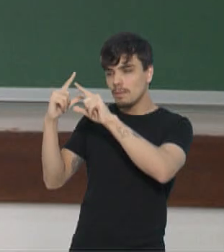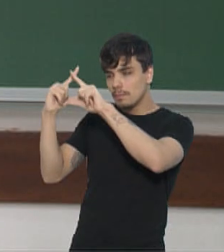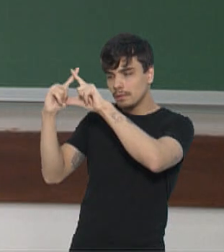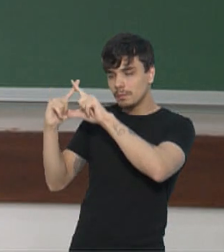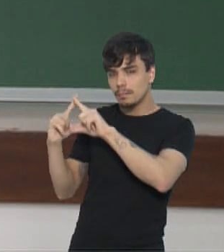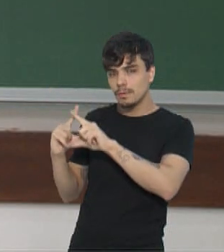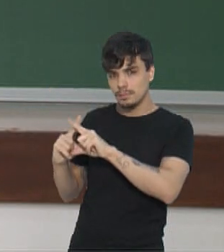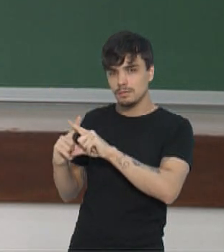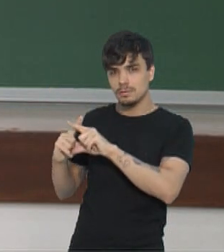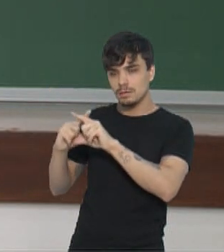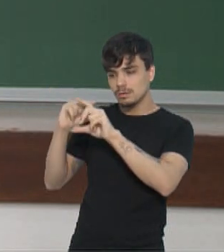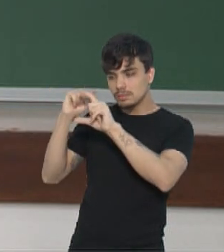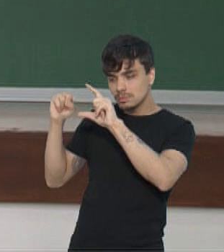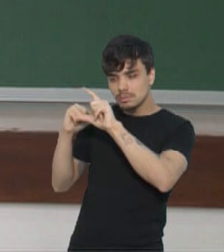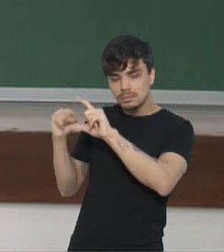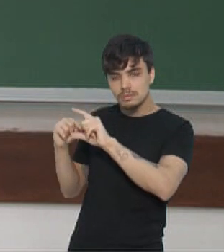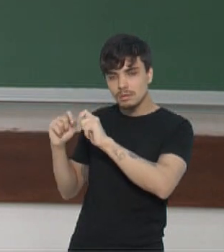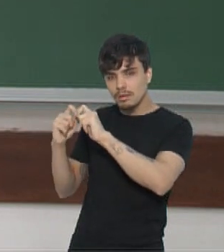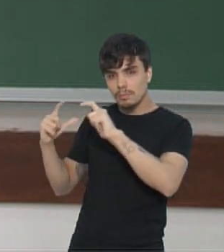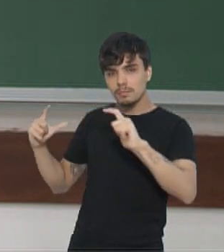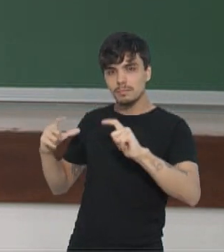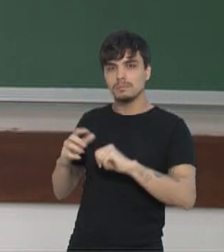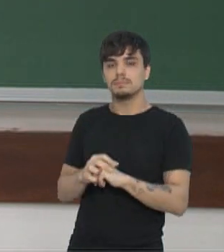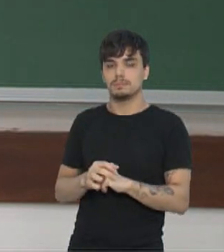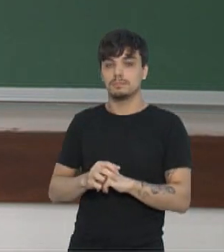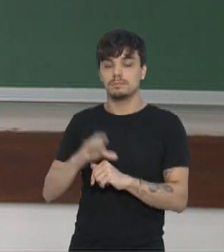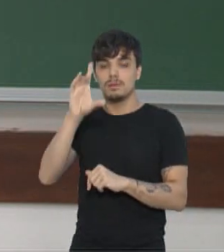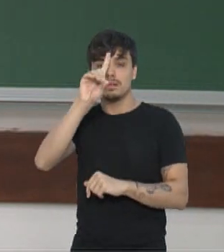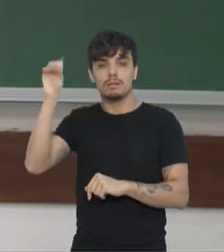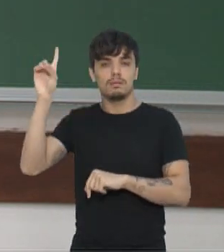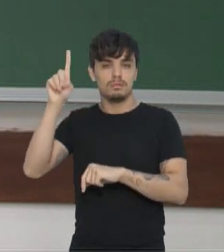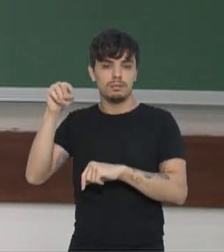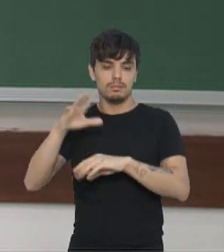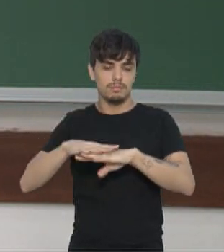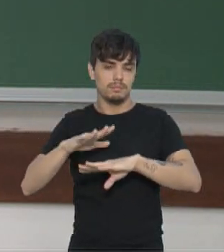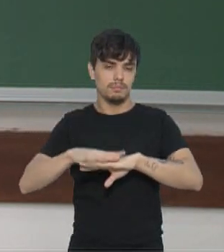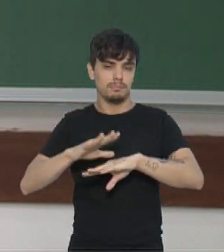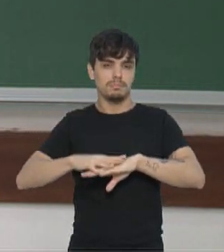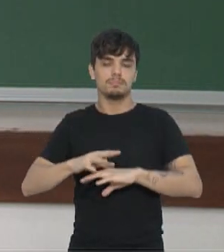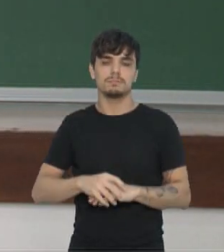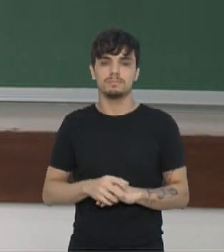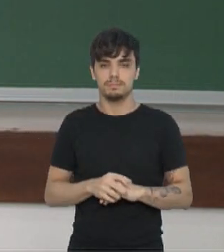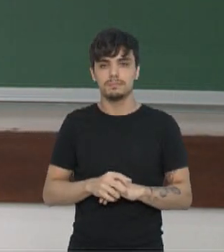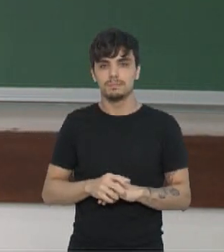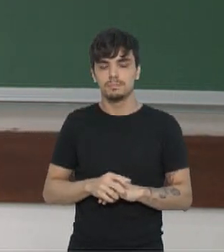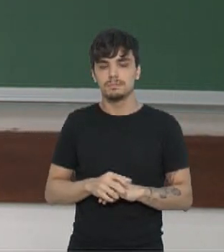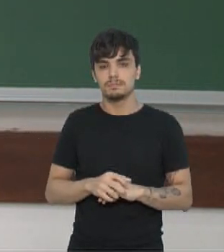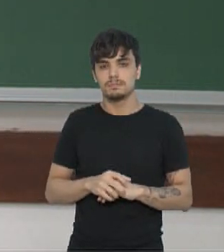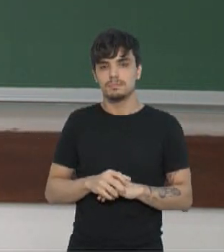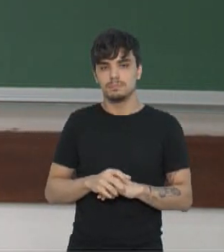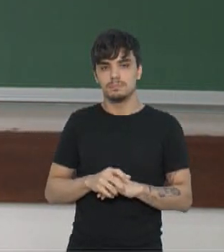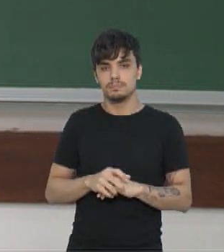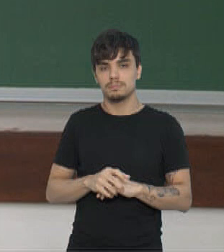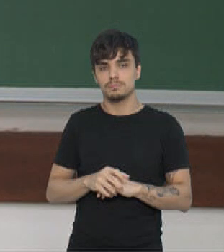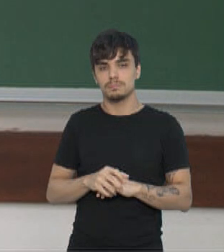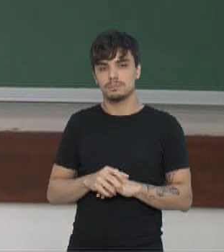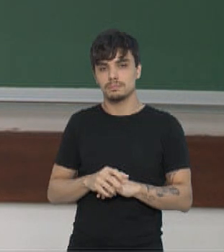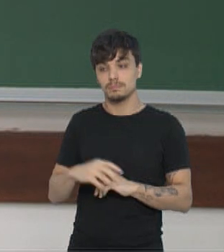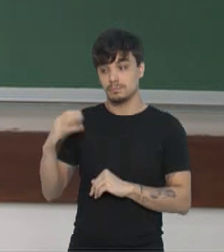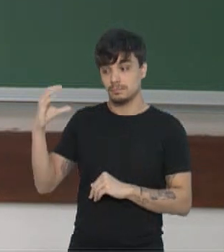dos círculos e que vão aumentando. Então, Deus é matemático, né? E Copérnico